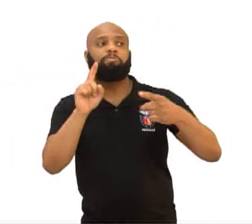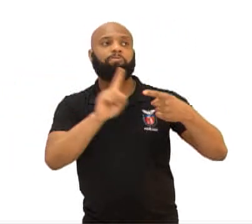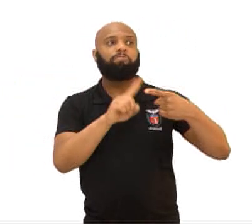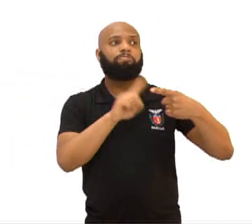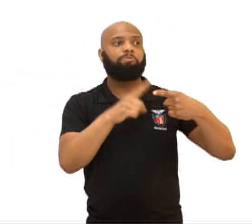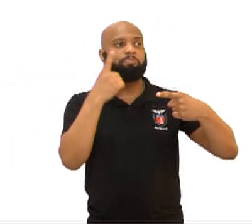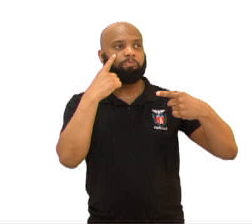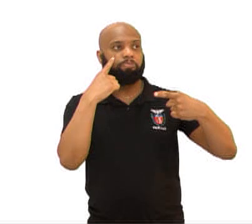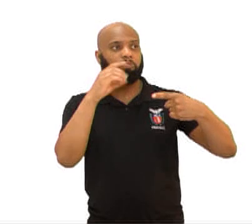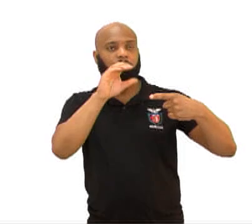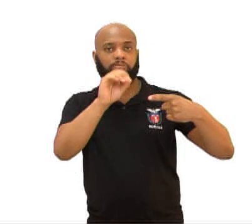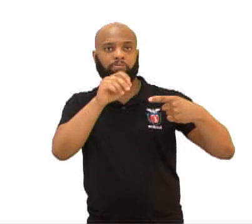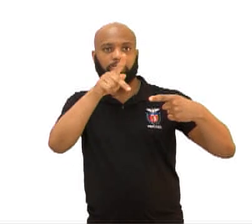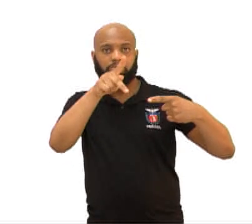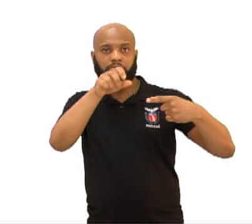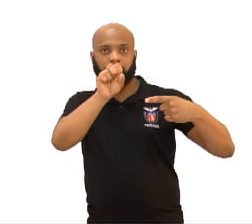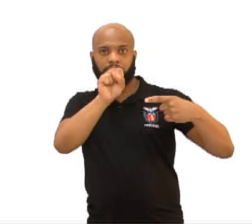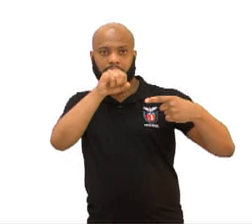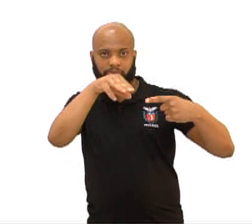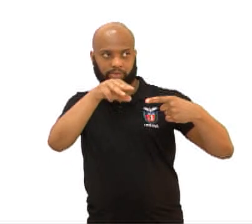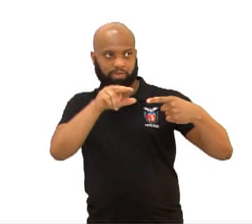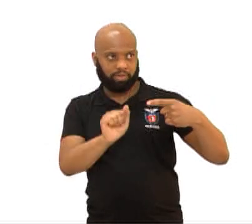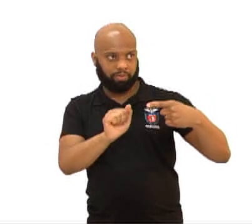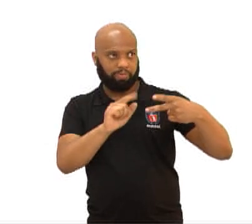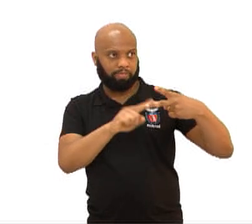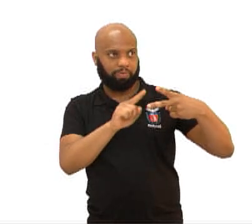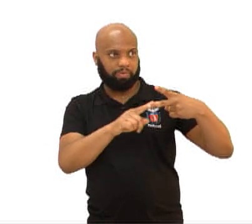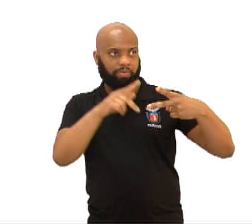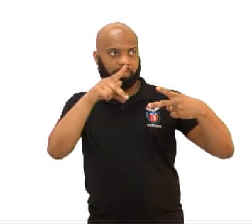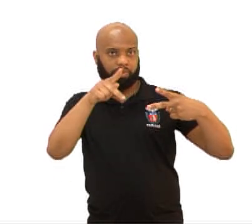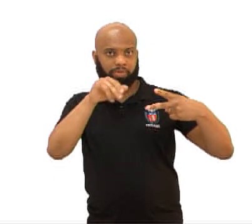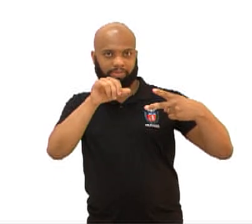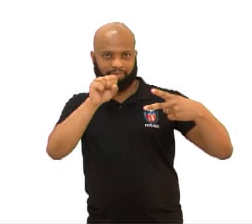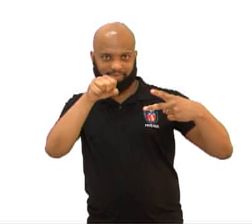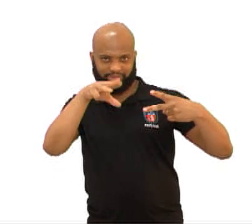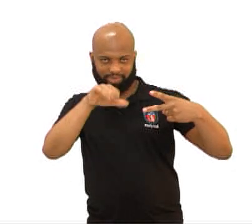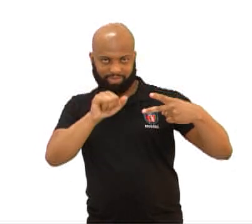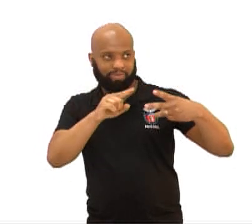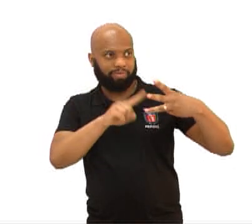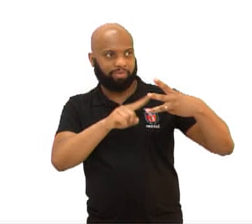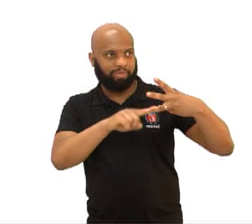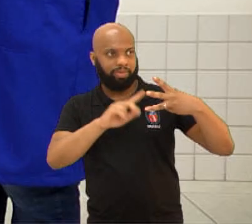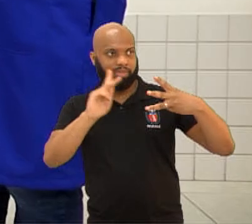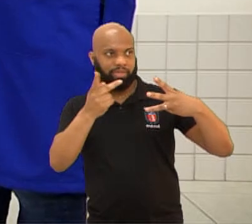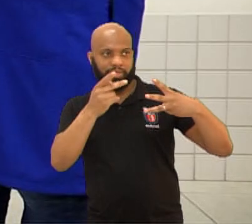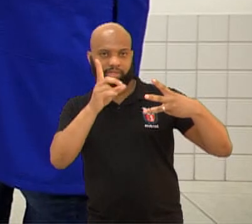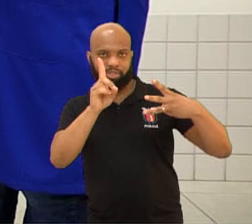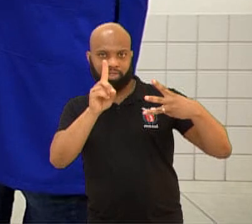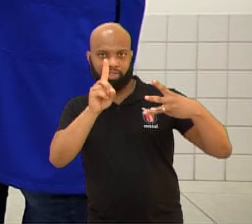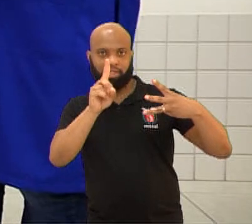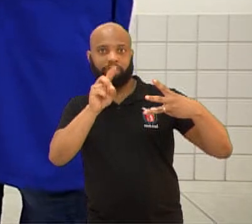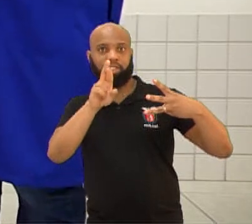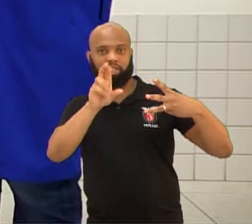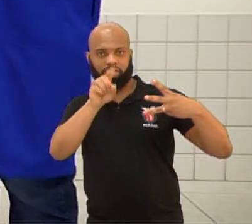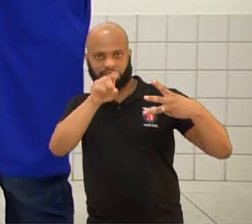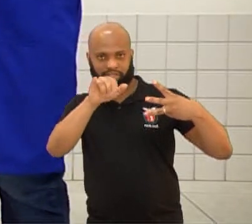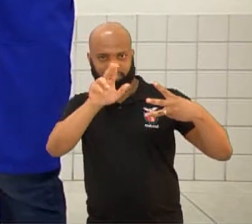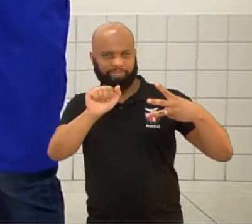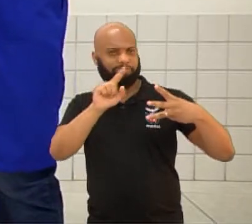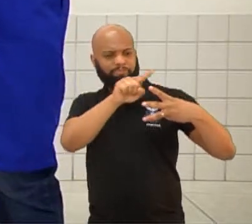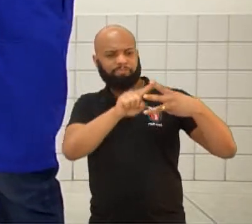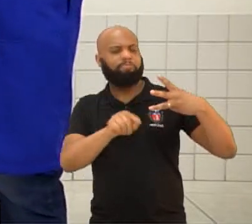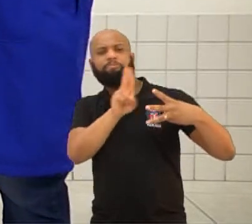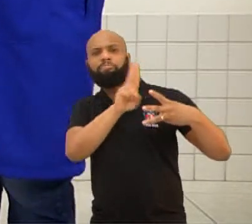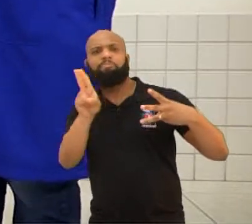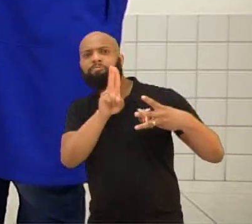alternativas, pessoal. A, opsina, B, piscina ou C, hidroxina. Tá? Então, professor, a